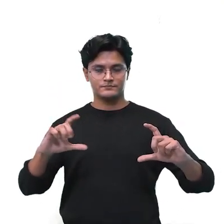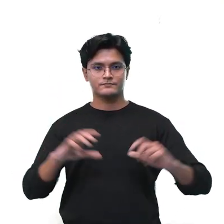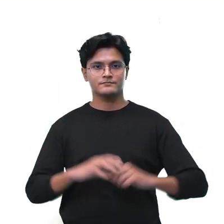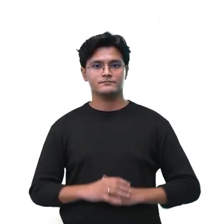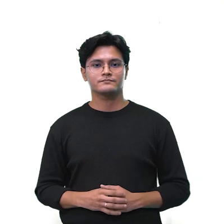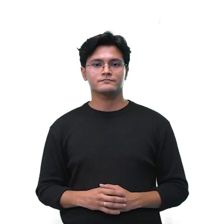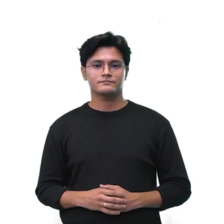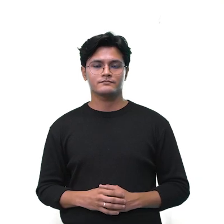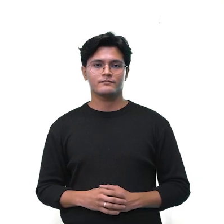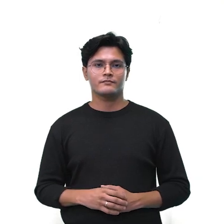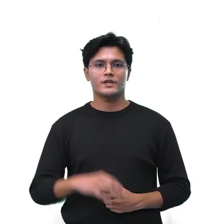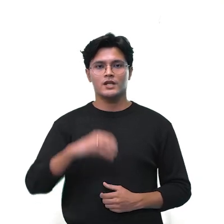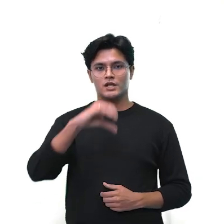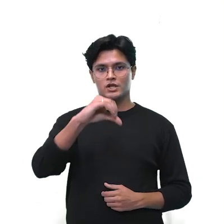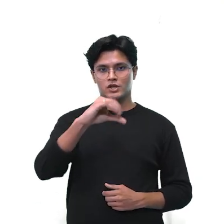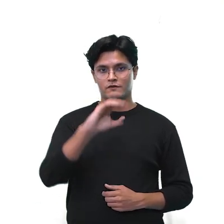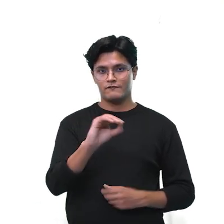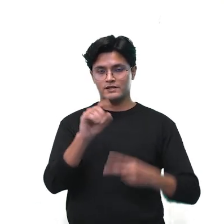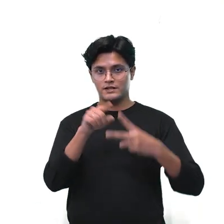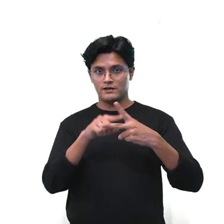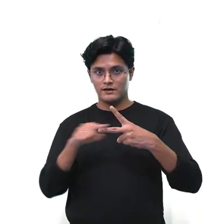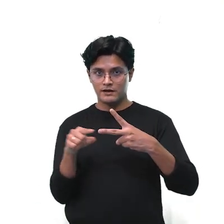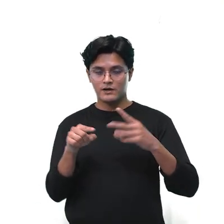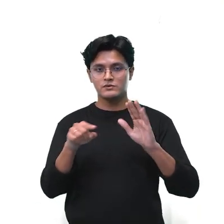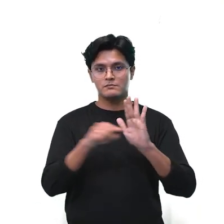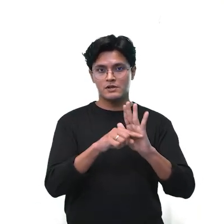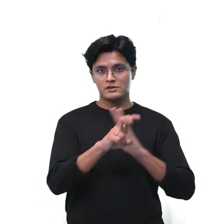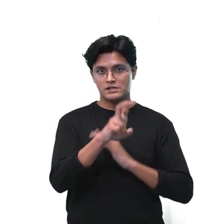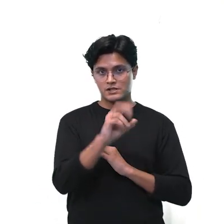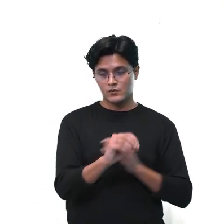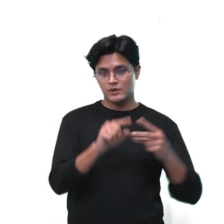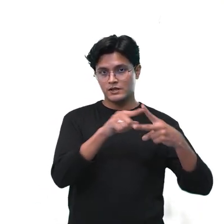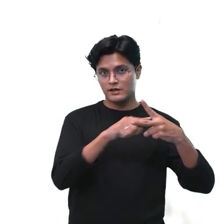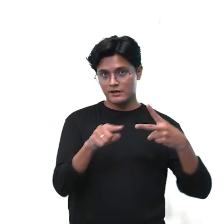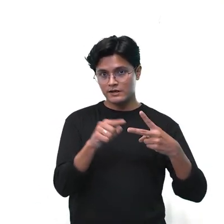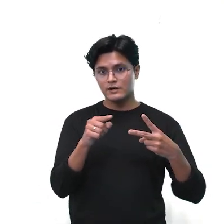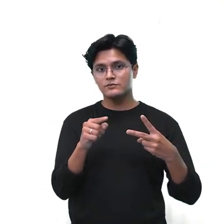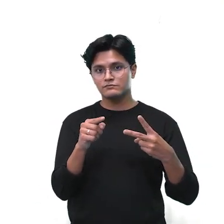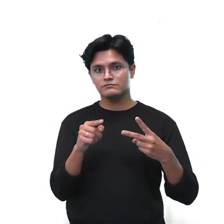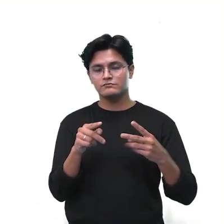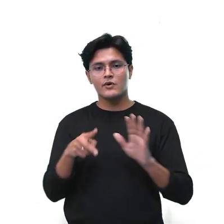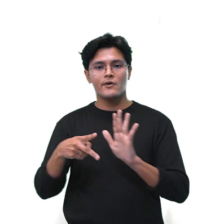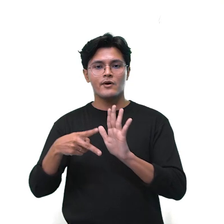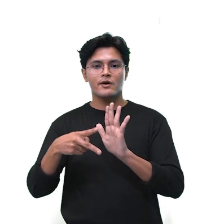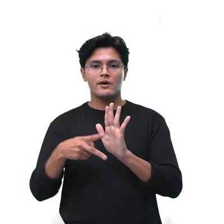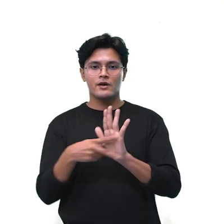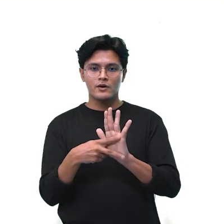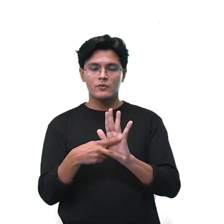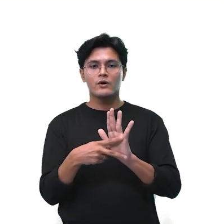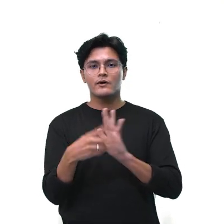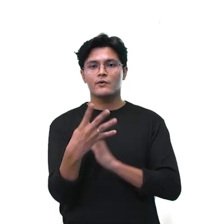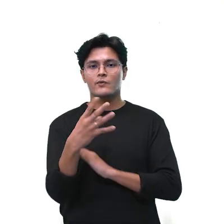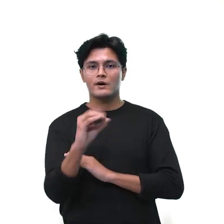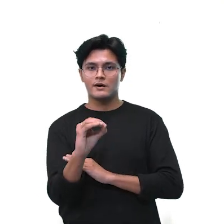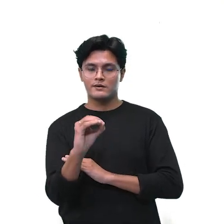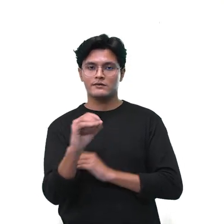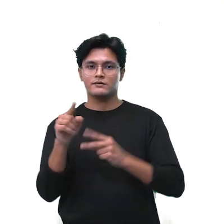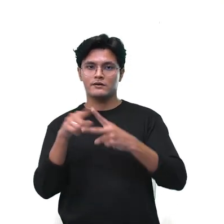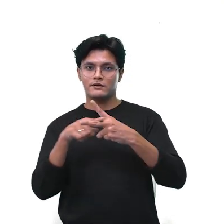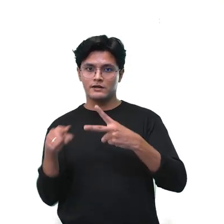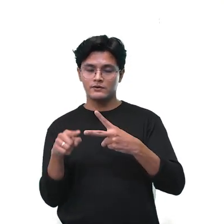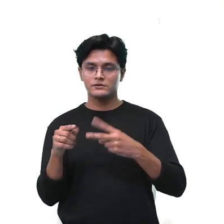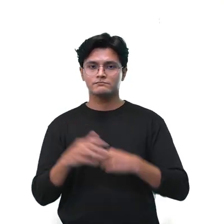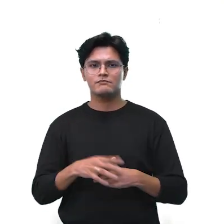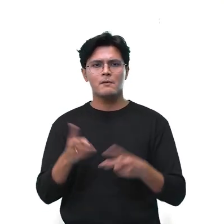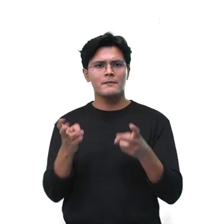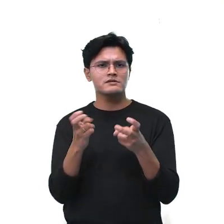melhor, 90 graus menos 50 graus é igual a 40 graus, tá? Aí vejam que eu tenho um parêntese.